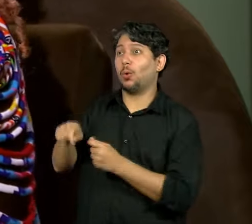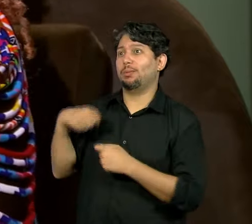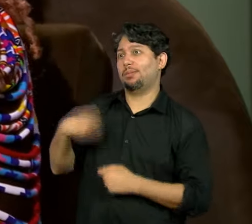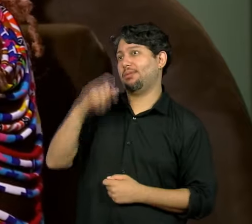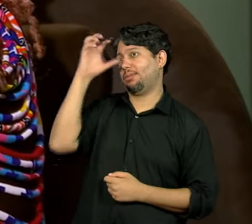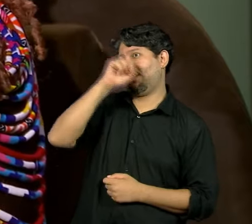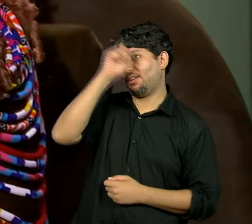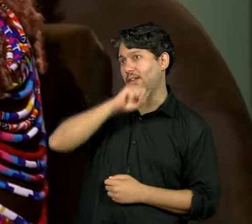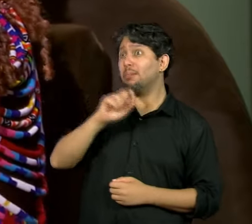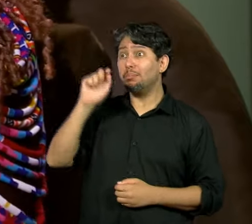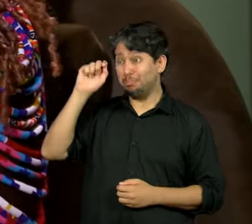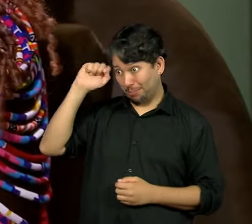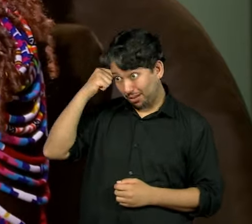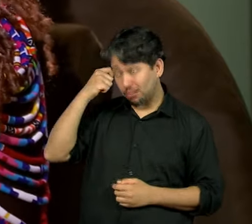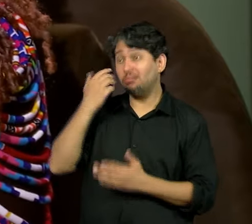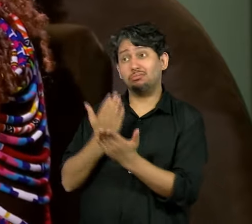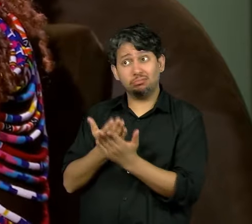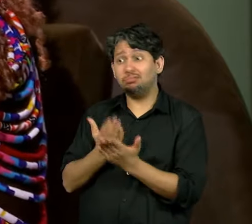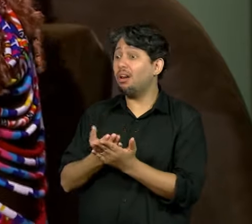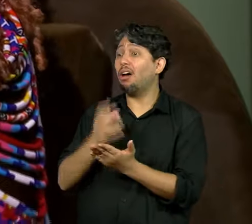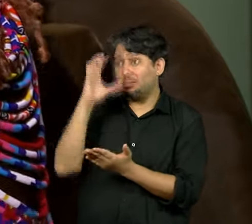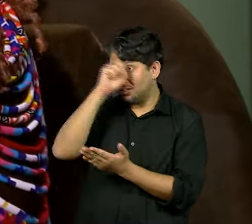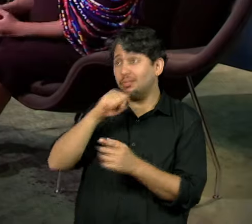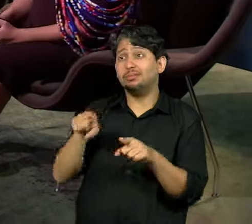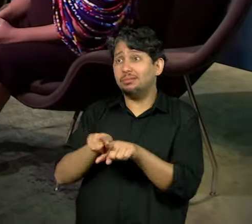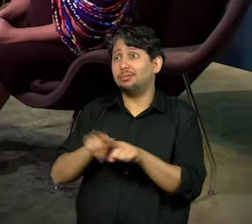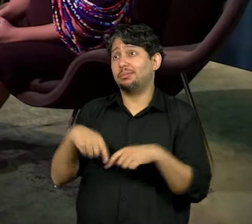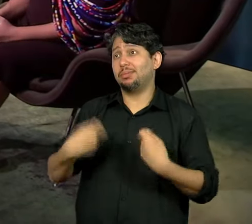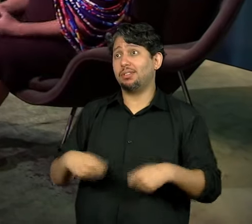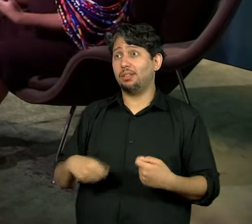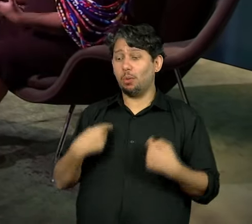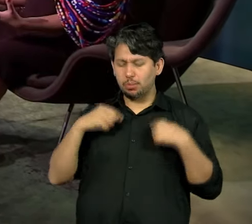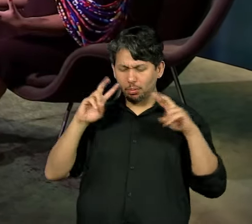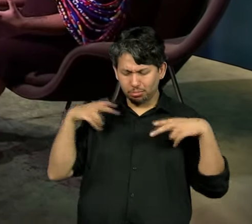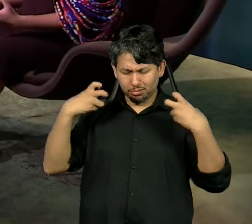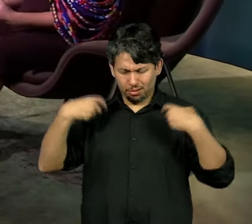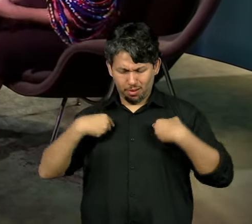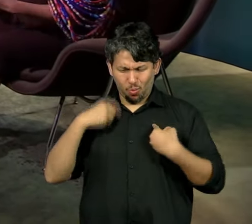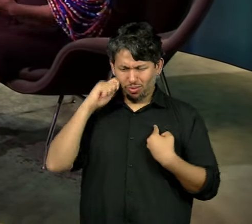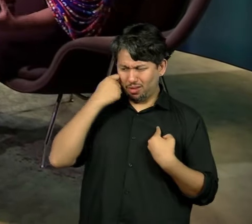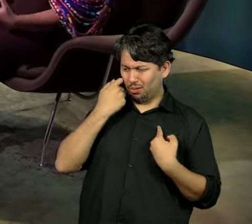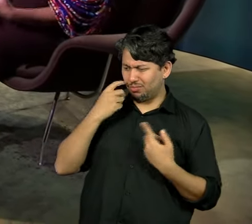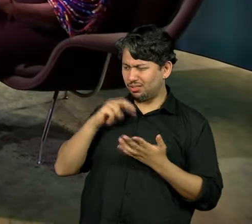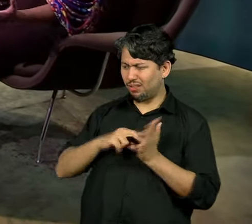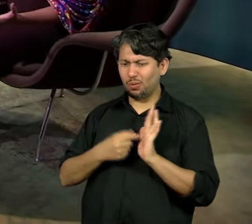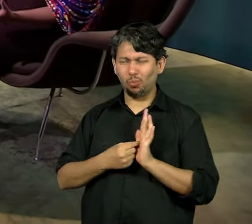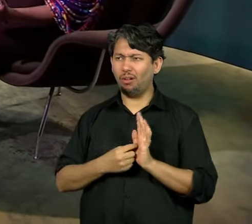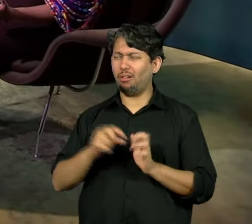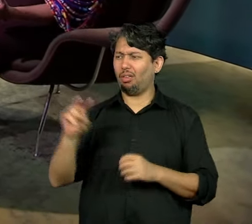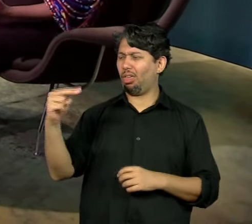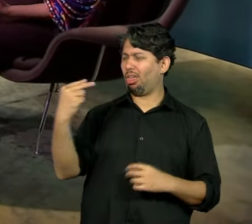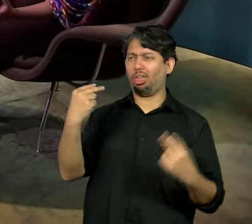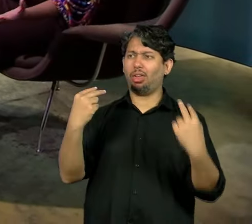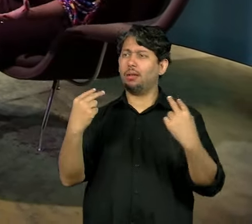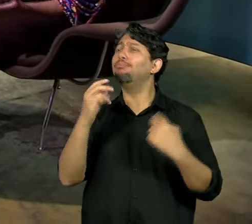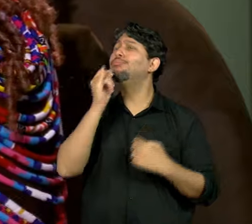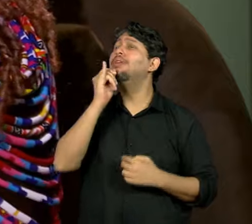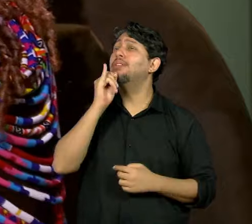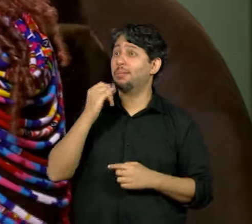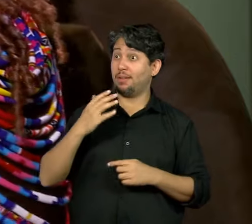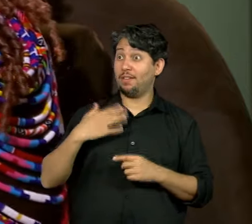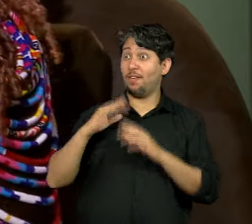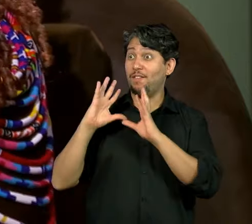as pessoas negras. É importante que a gente se entenda como pessoa negra, o que significa a gente olhar para 5, 6 gerações atrás,